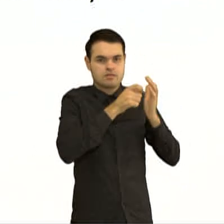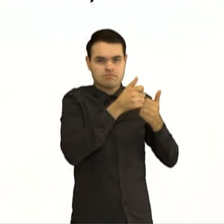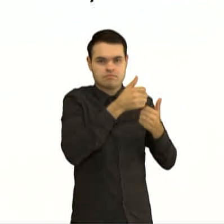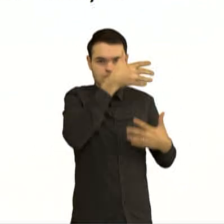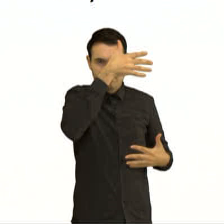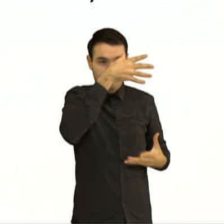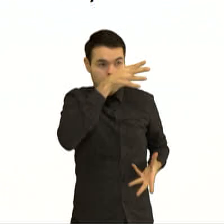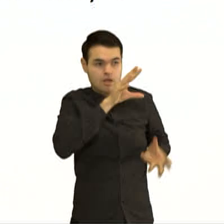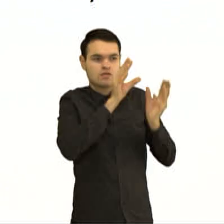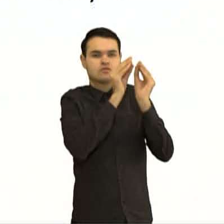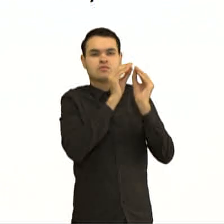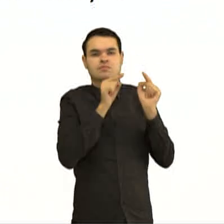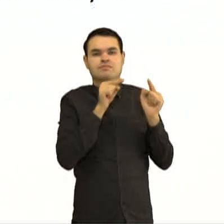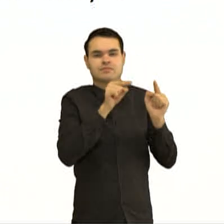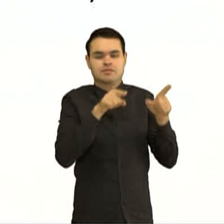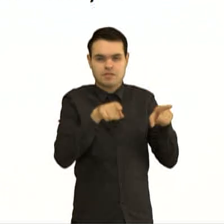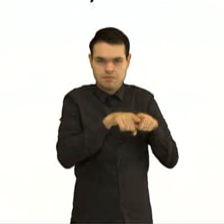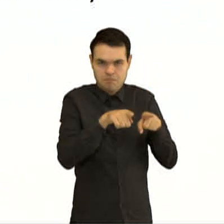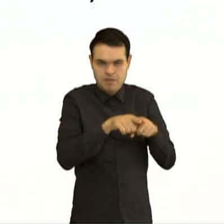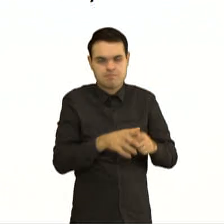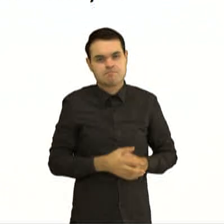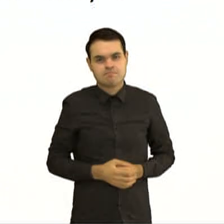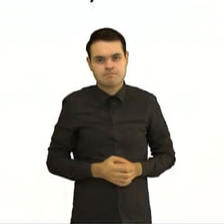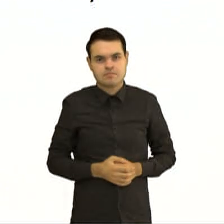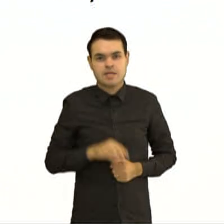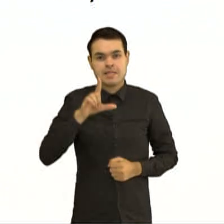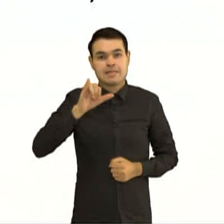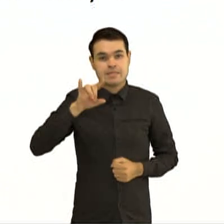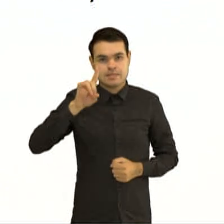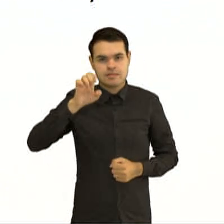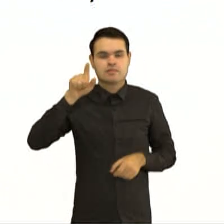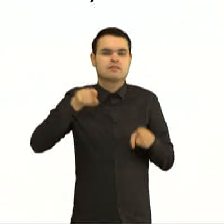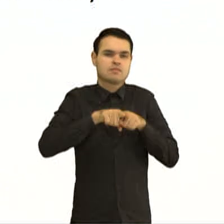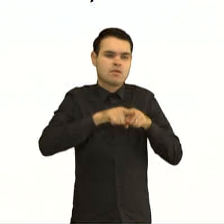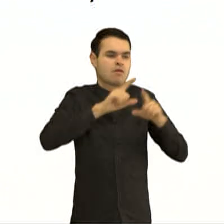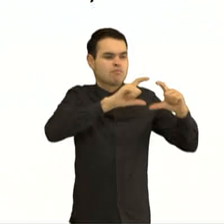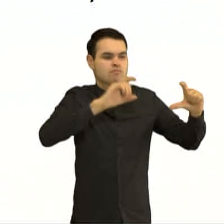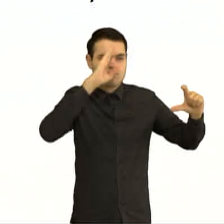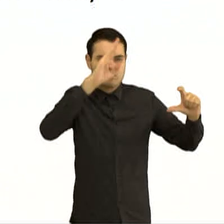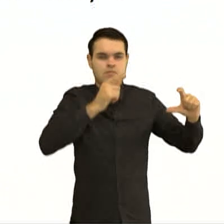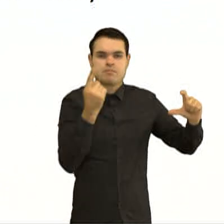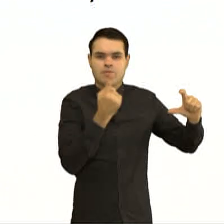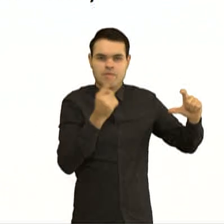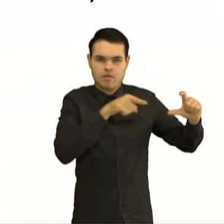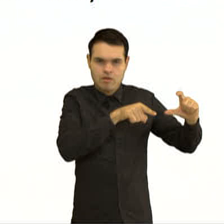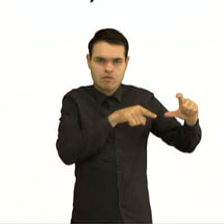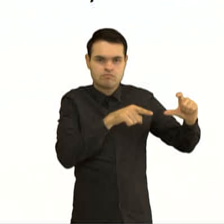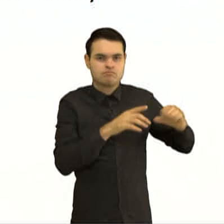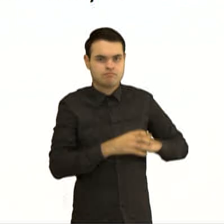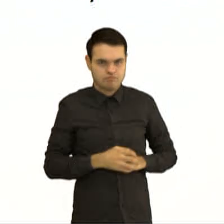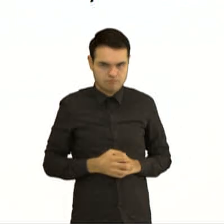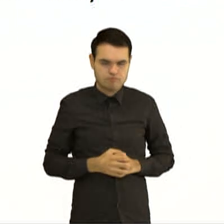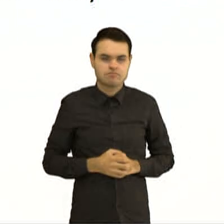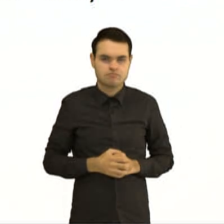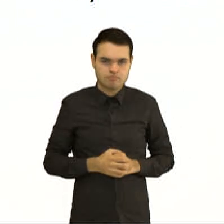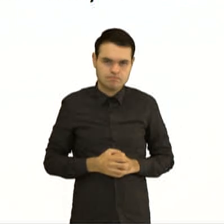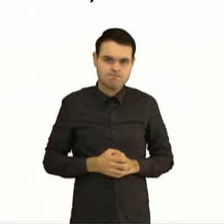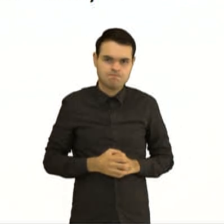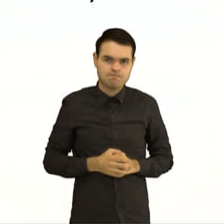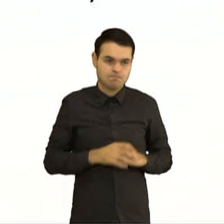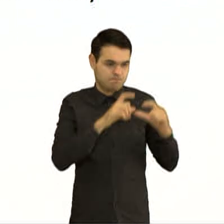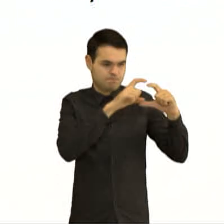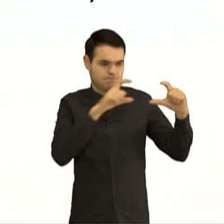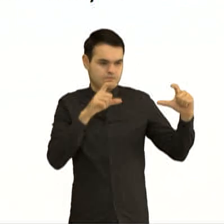o conteúdo da notícia. O lead, também geralmente no primeiro parágrafo, onde estão